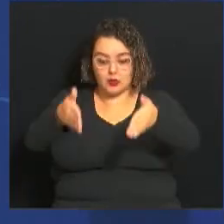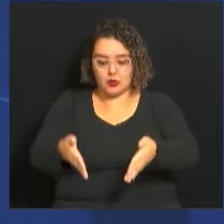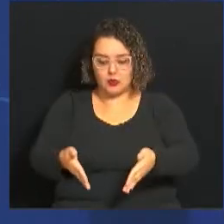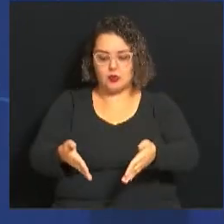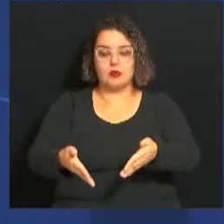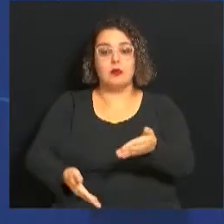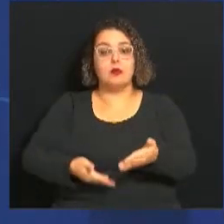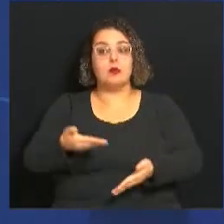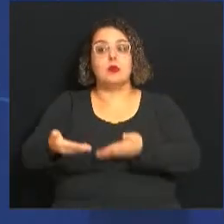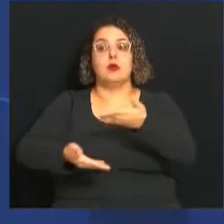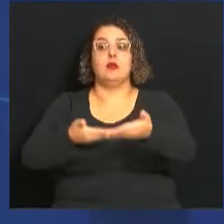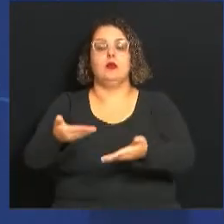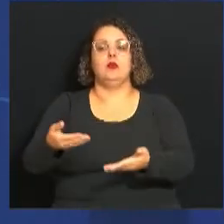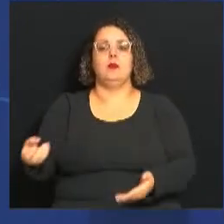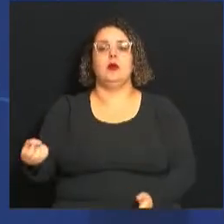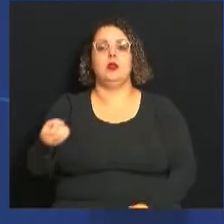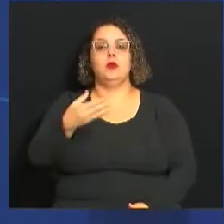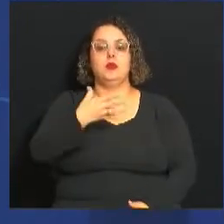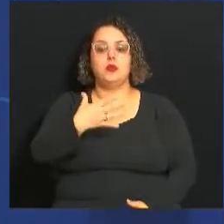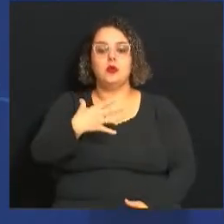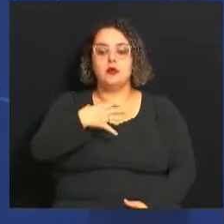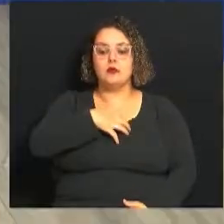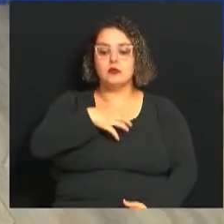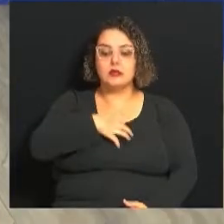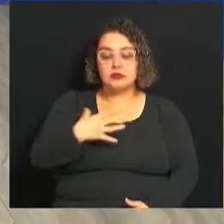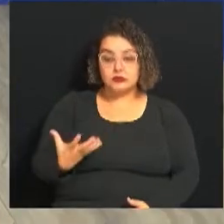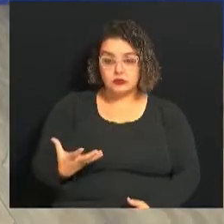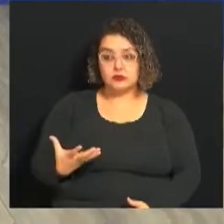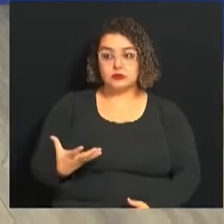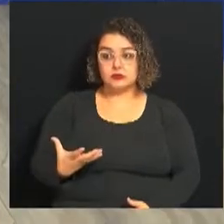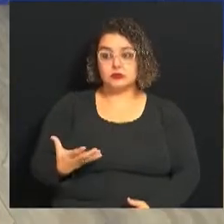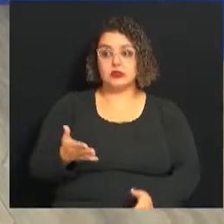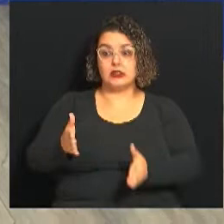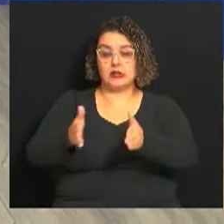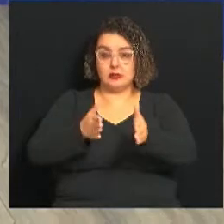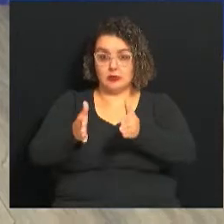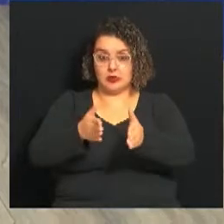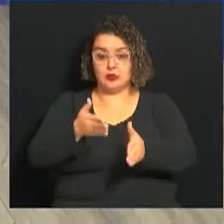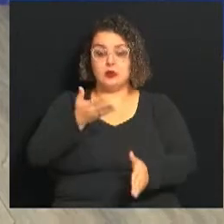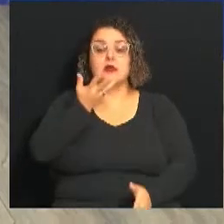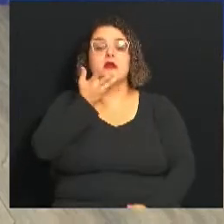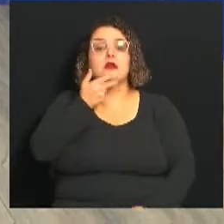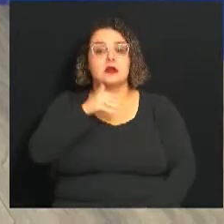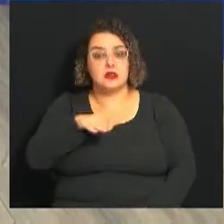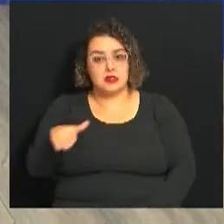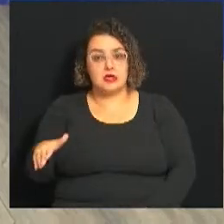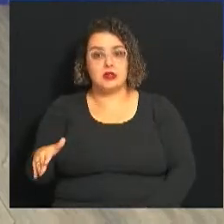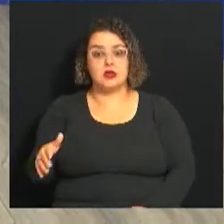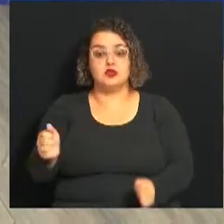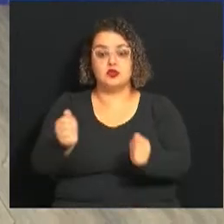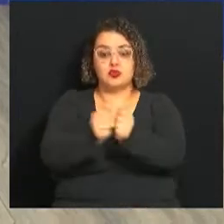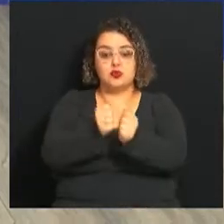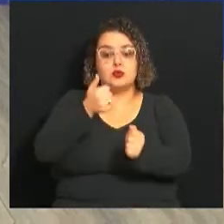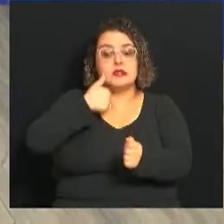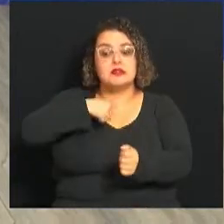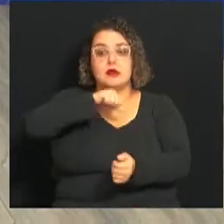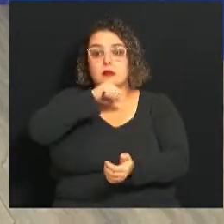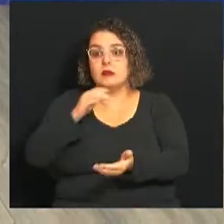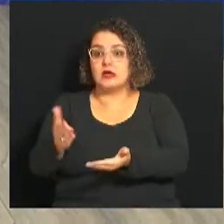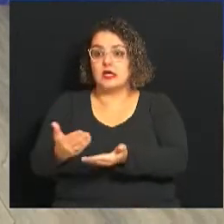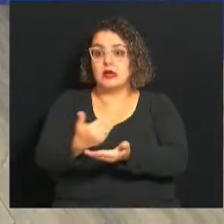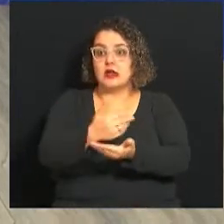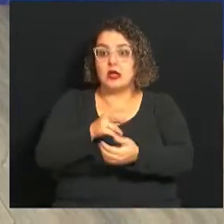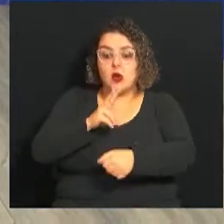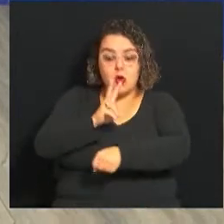uma nova função de afeto. Então, naquele período que a criança está com essa mãe, ela protege,